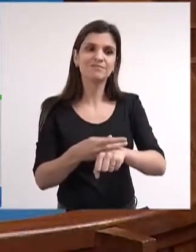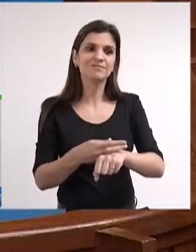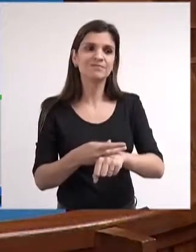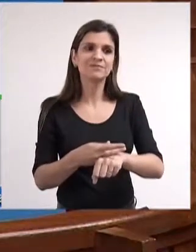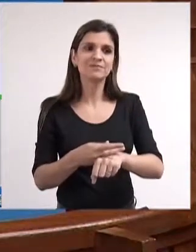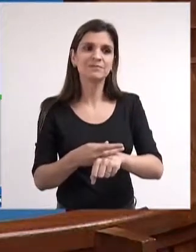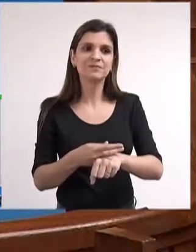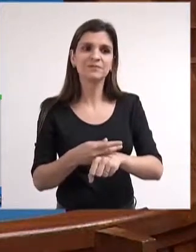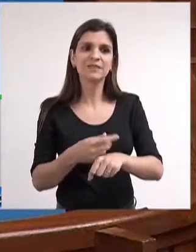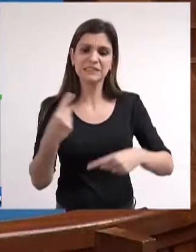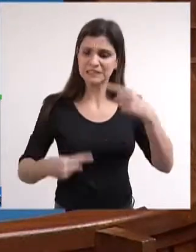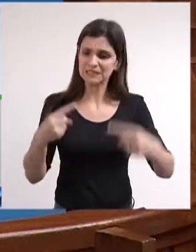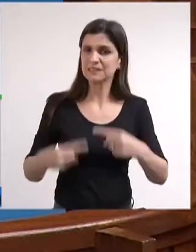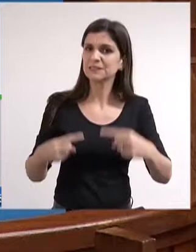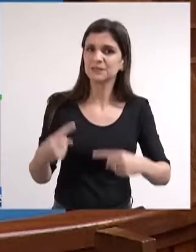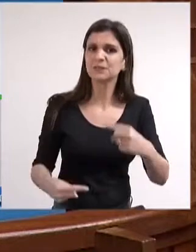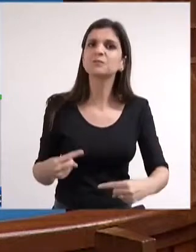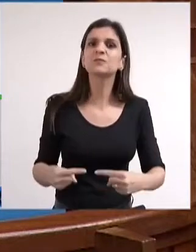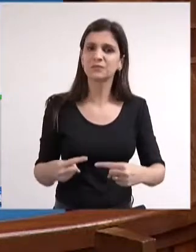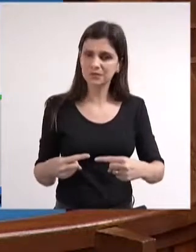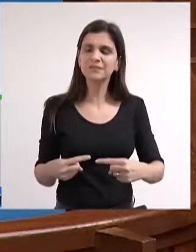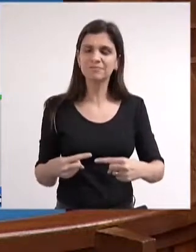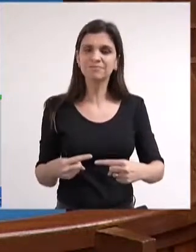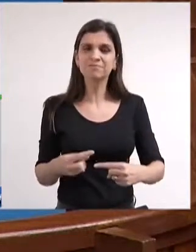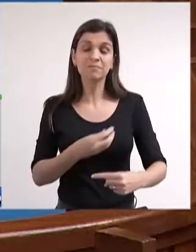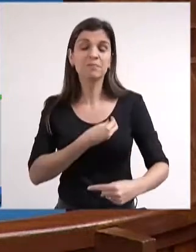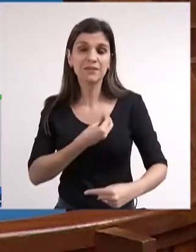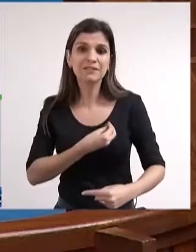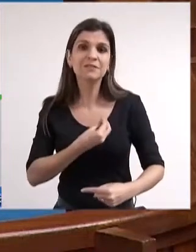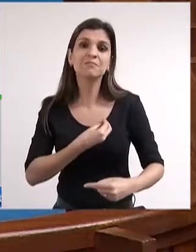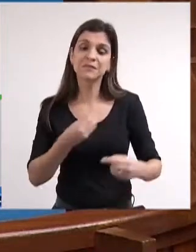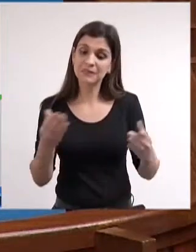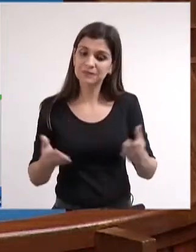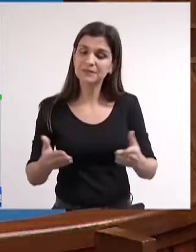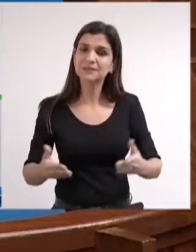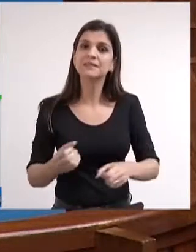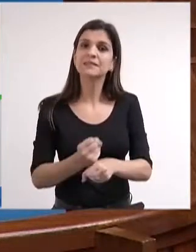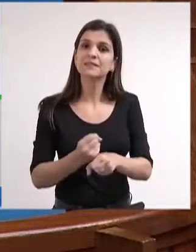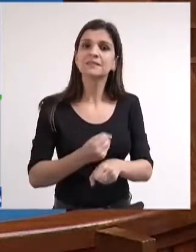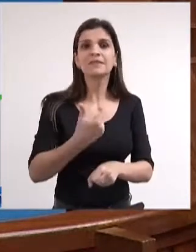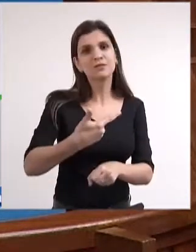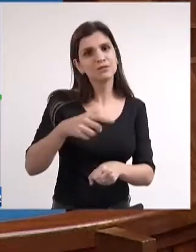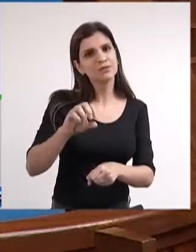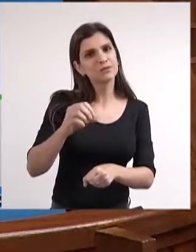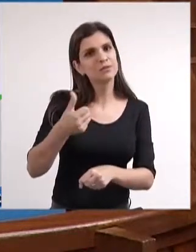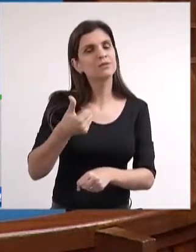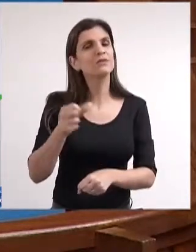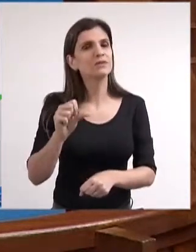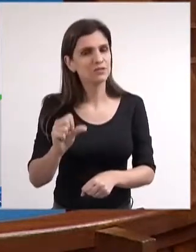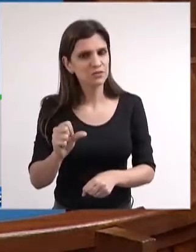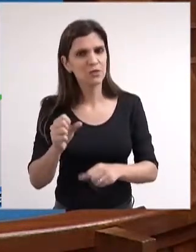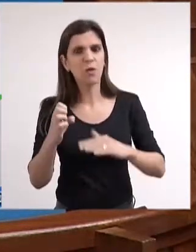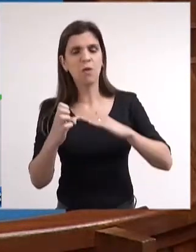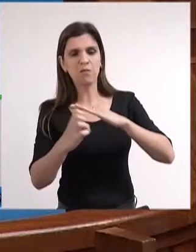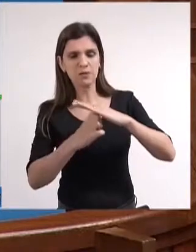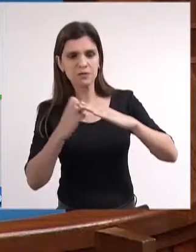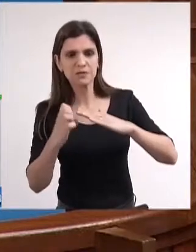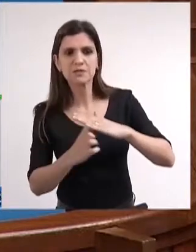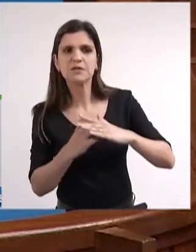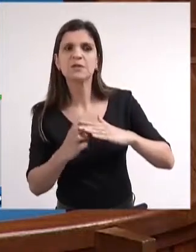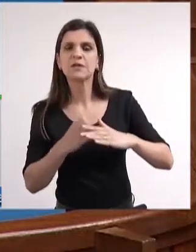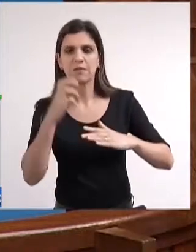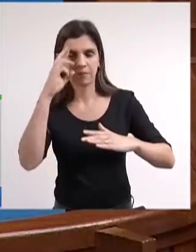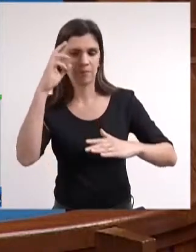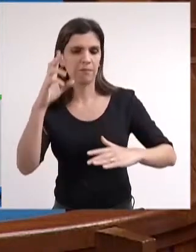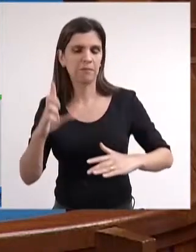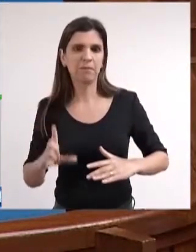Prefeito Empreendedor. Ou seja, o prefeito Marquinhos Trade vem se destacando pelo empreendedorismo, pelo trabalho que